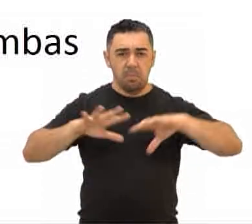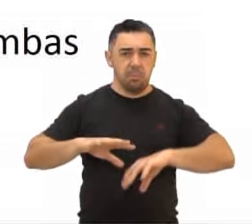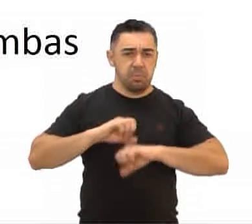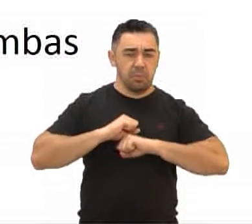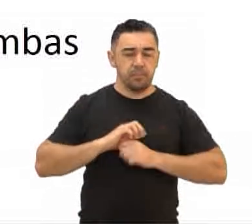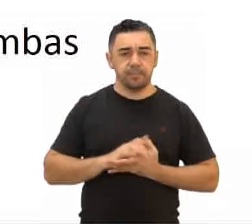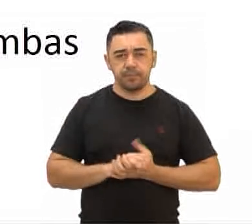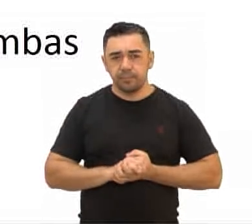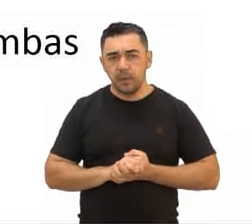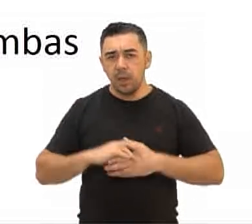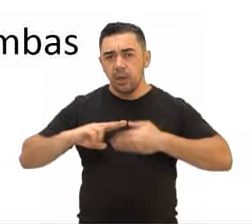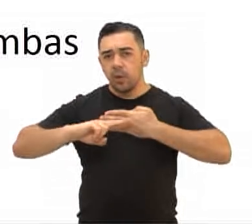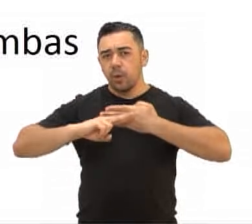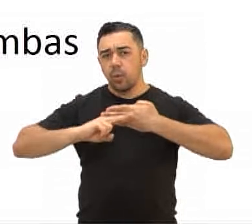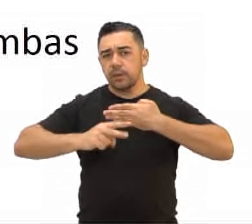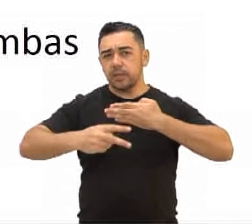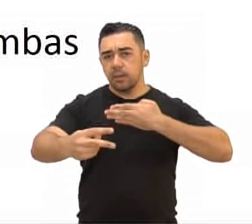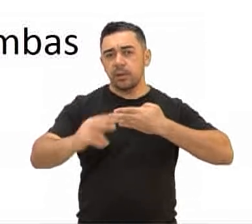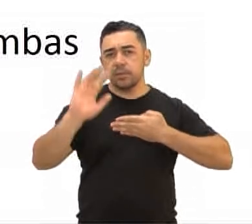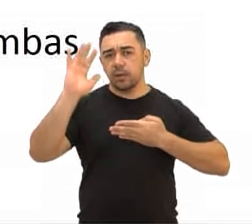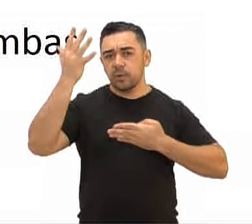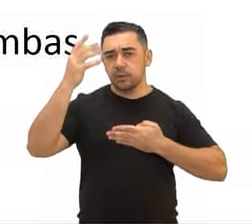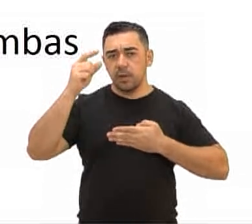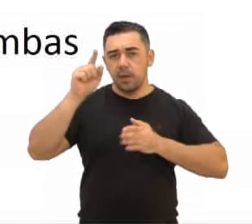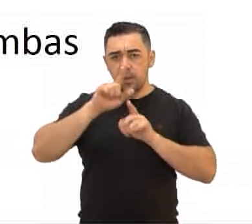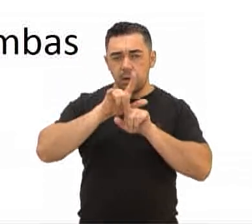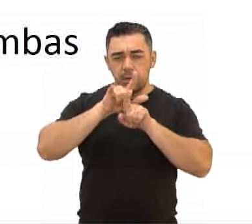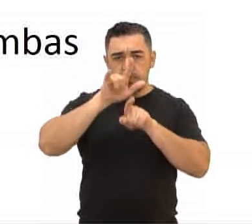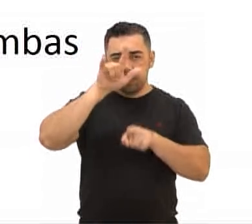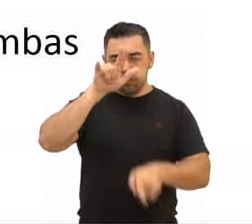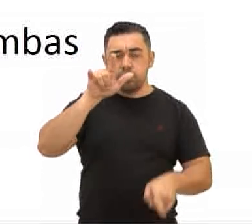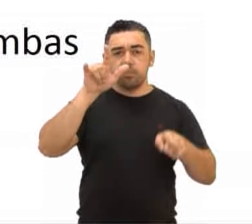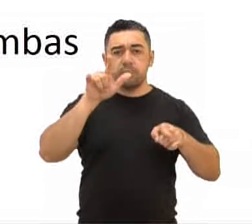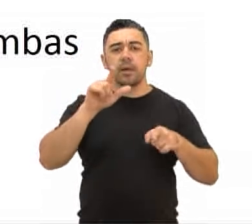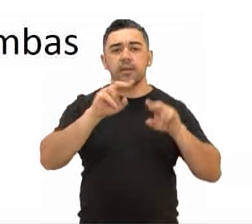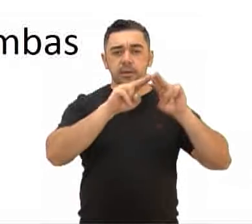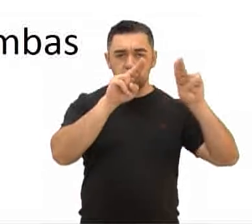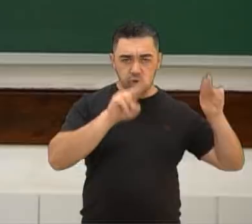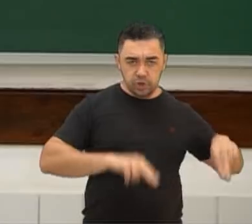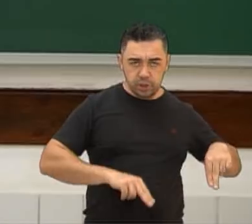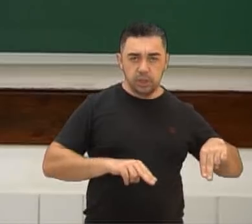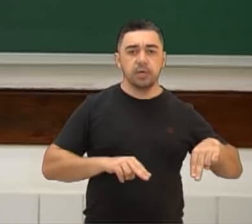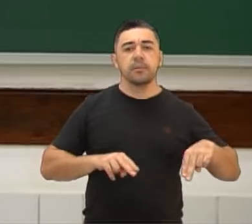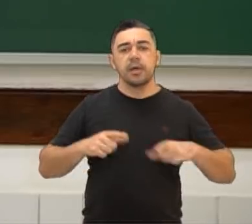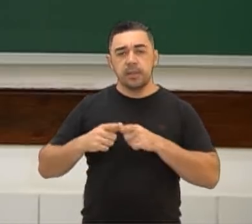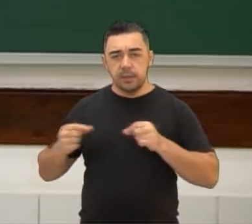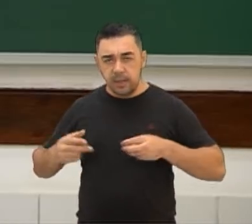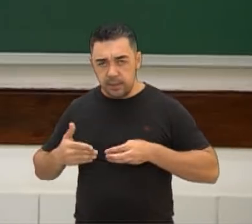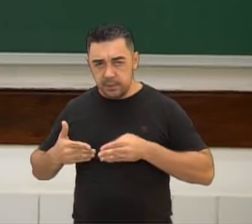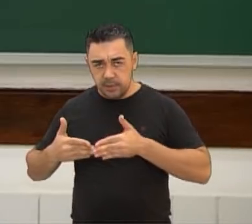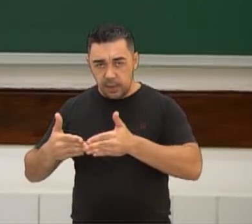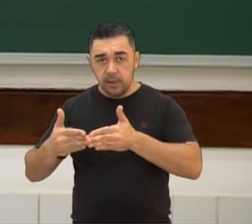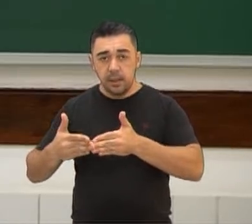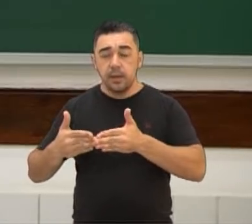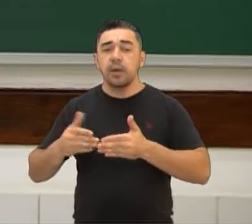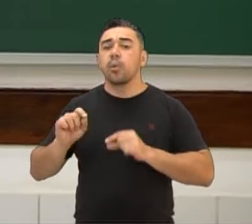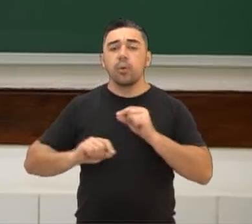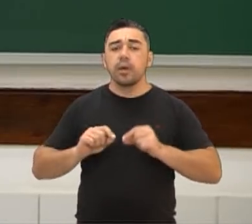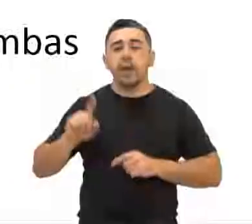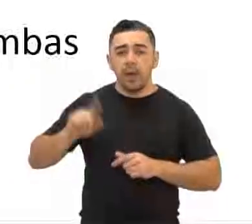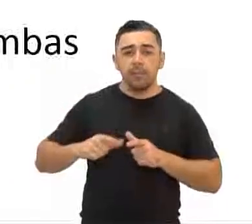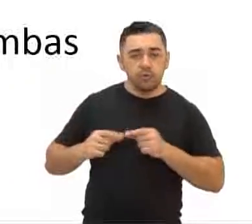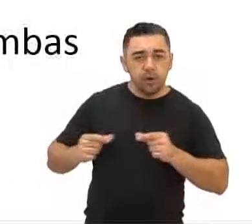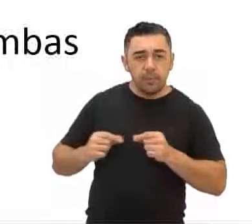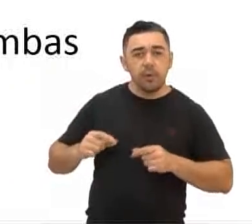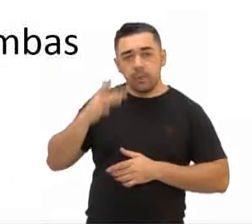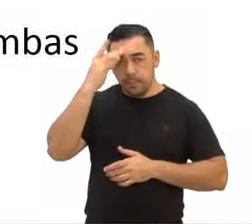foram as consequências das explosões das bombas na cidade de Hiroshima e Nagasaki para o Japão e para os japoneses? Responde